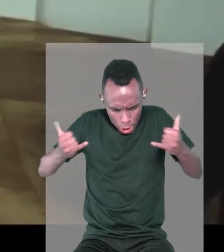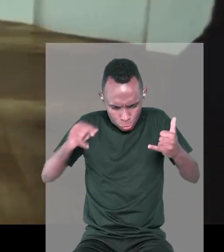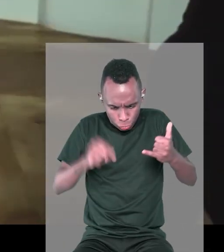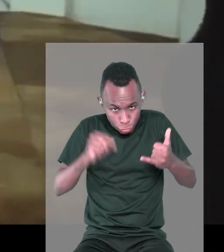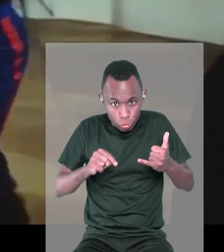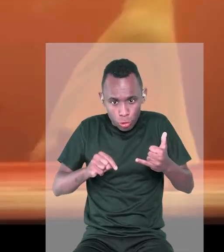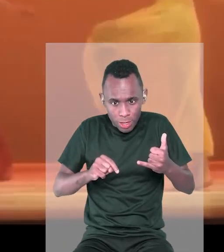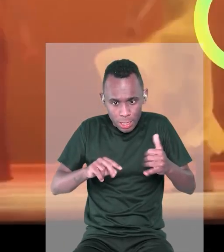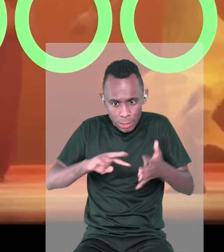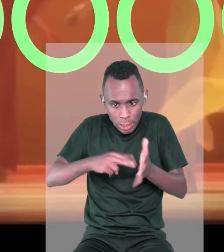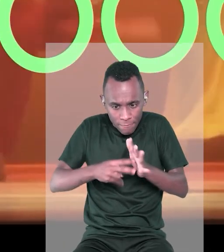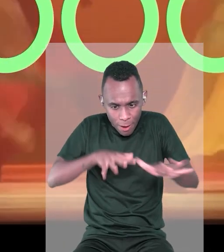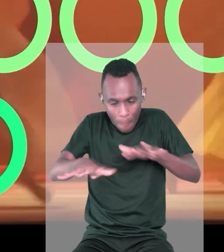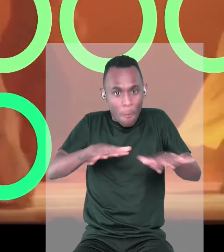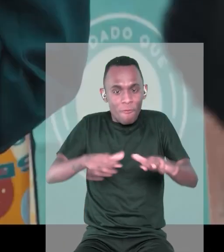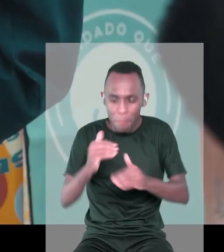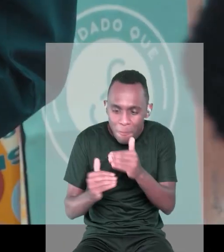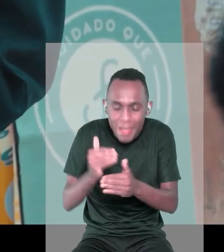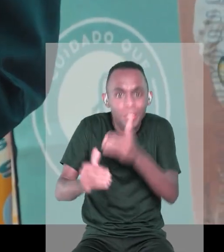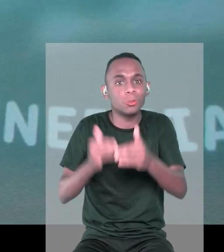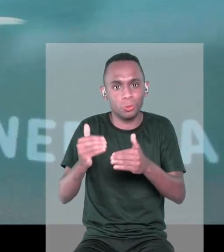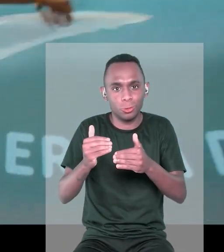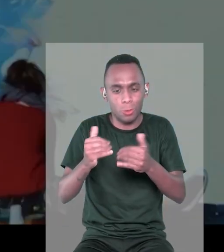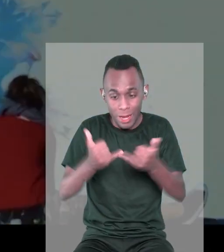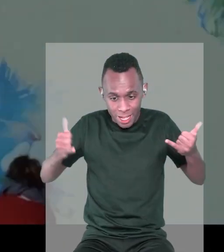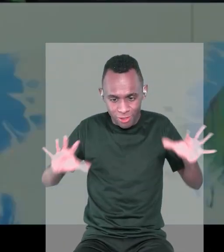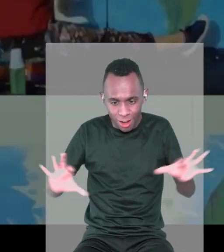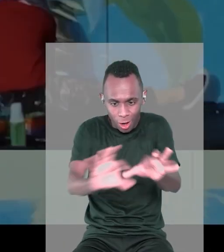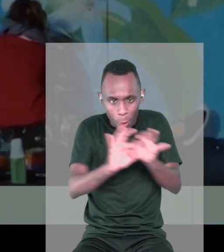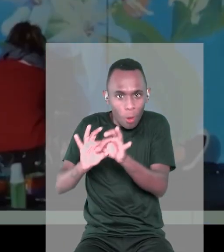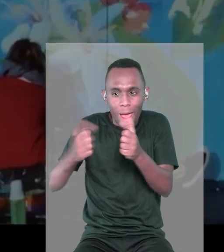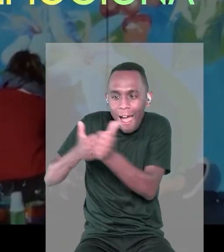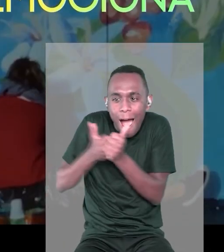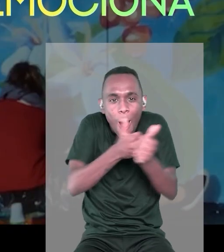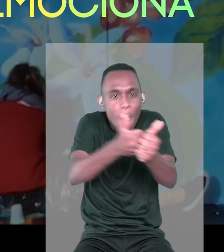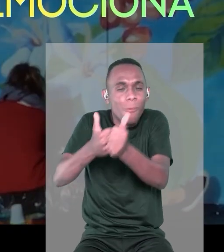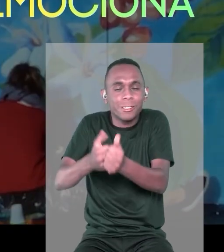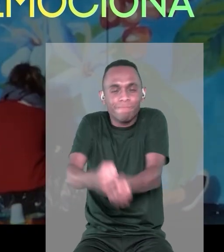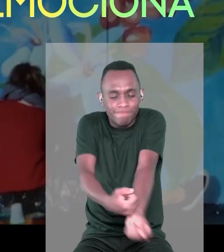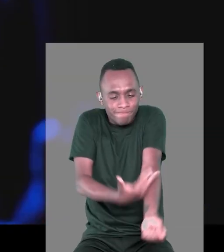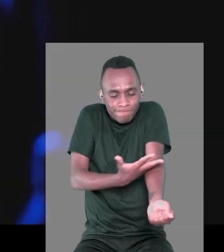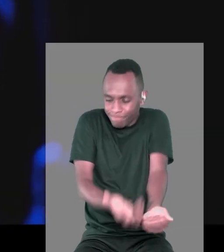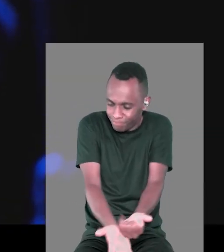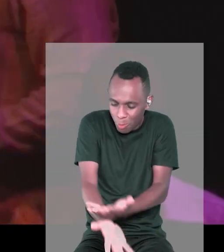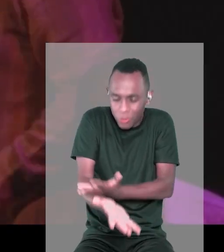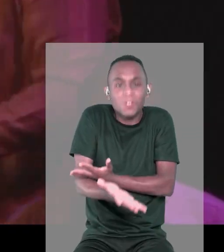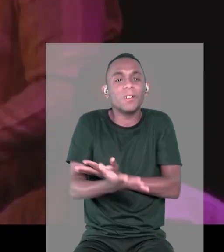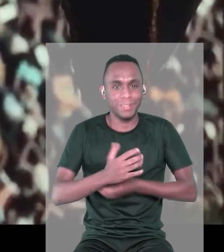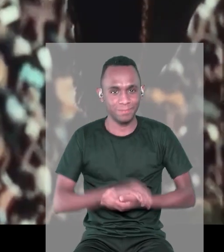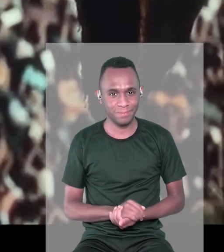energia que gera movimento, energia que conecta, aproxima, emociona,